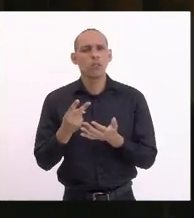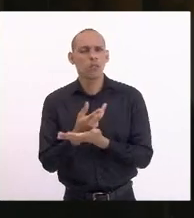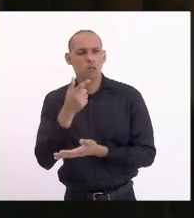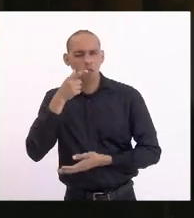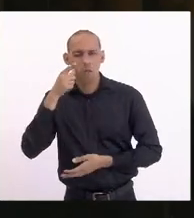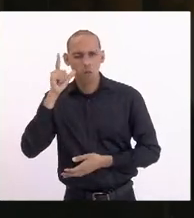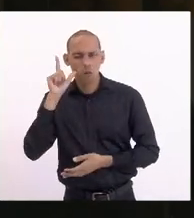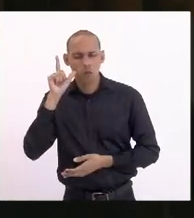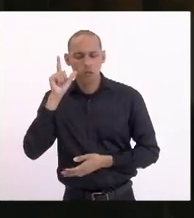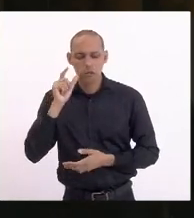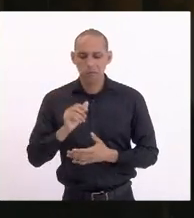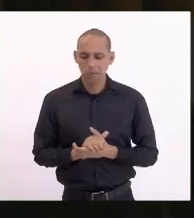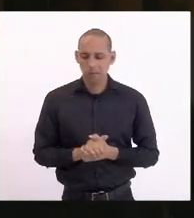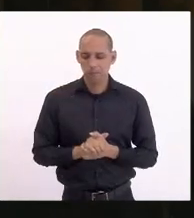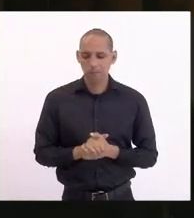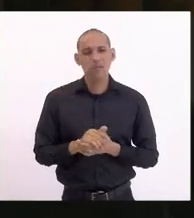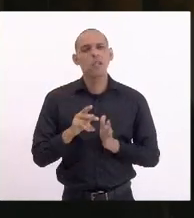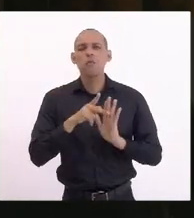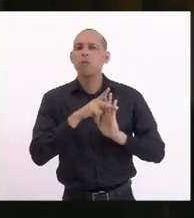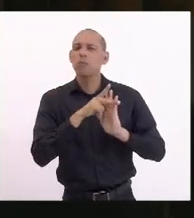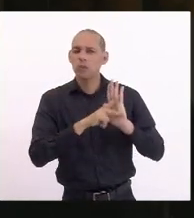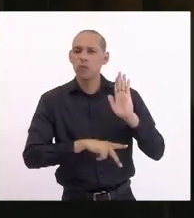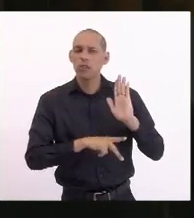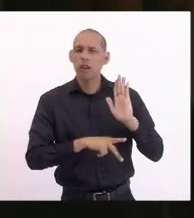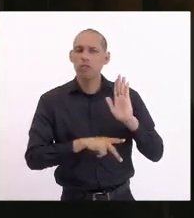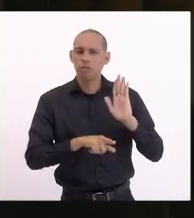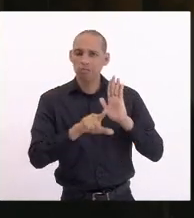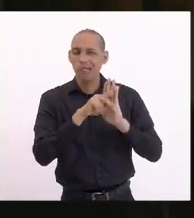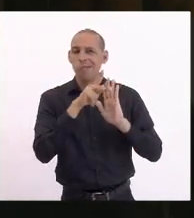ontem num projeto de lei